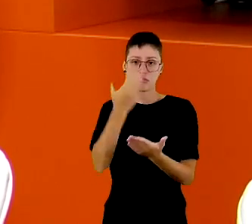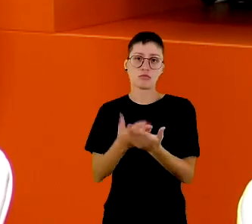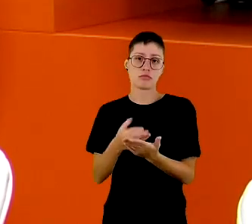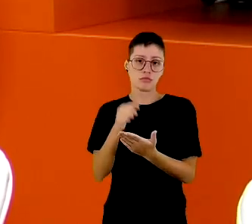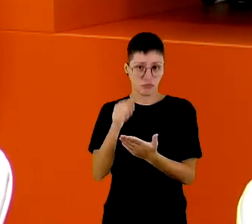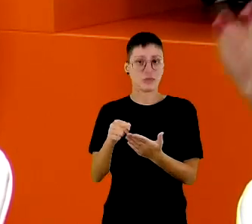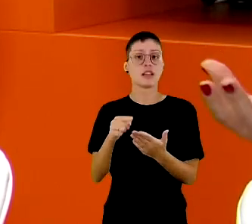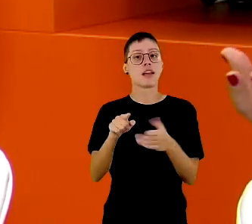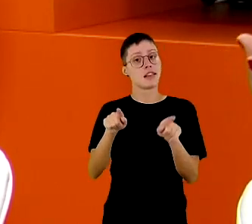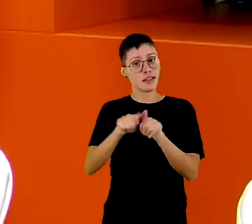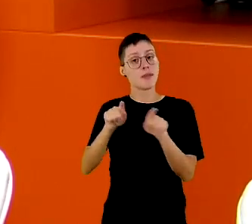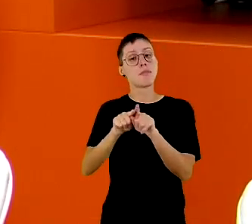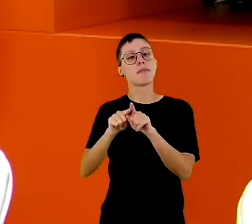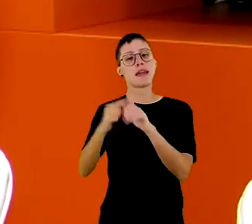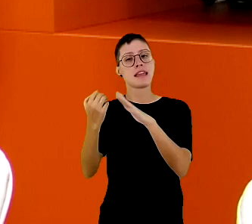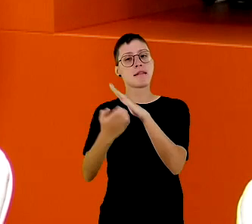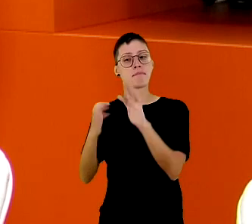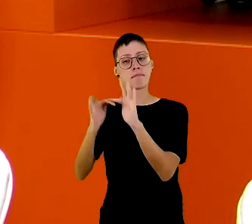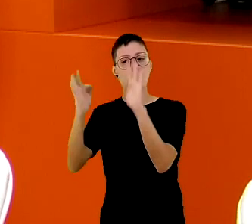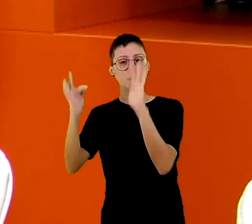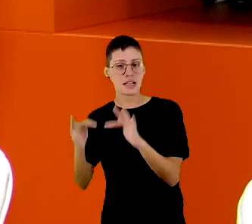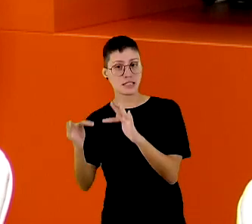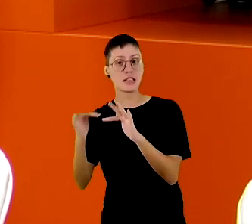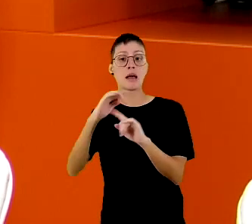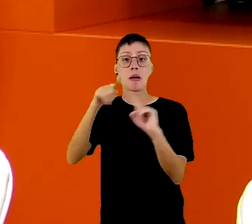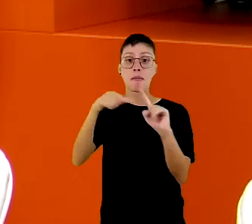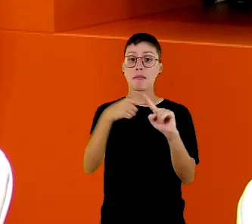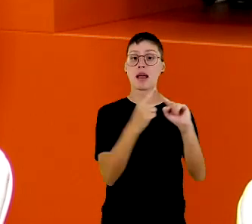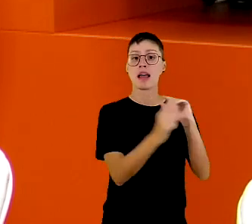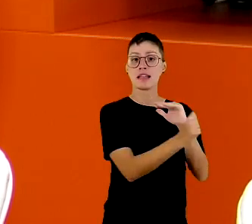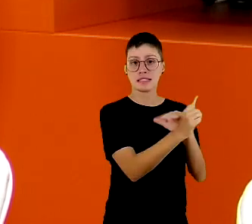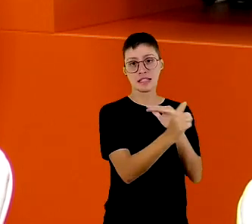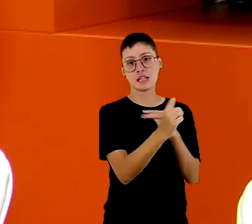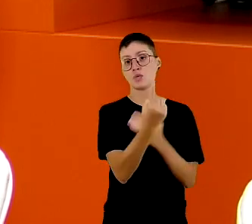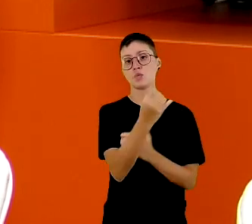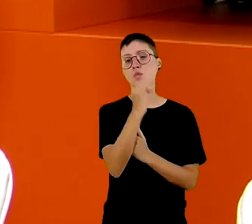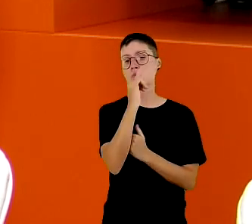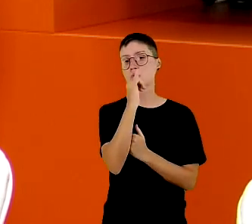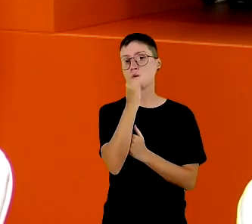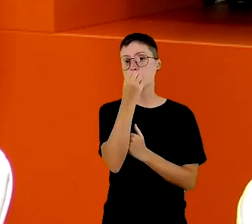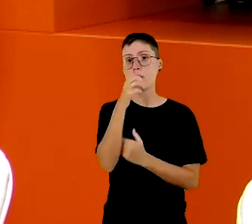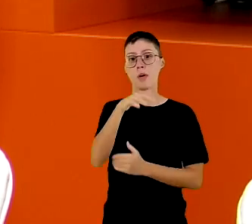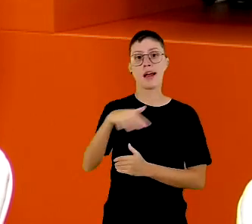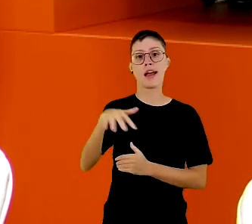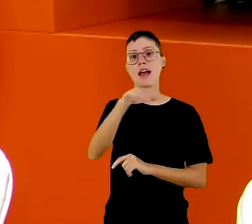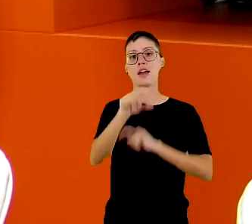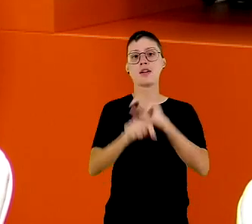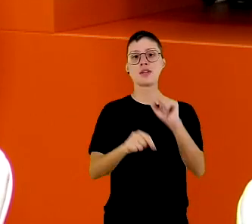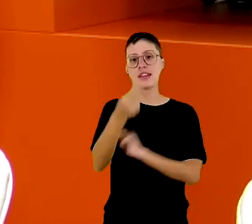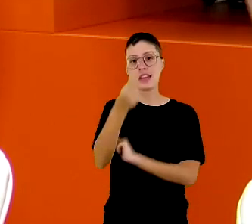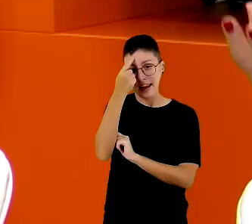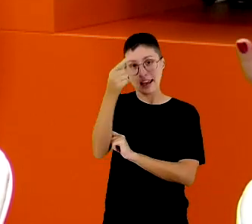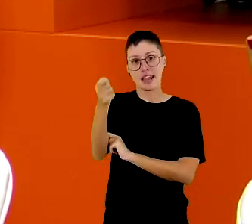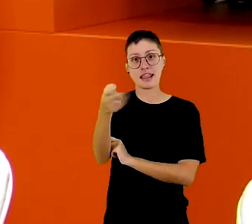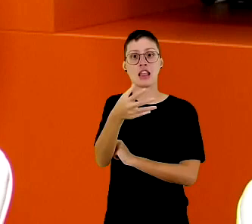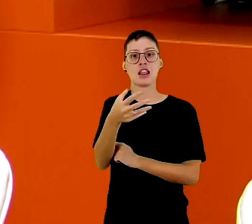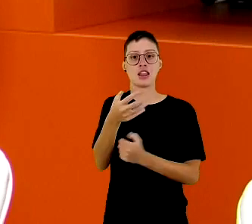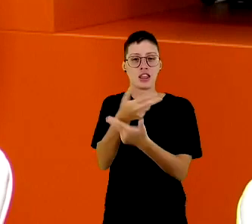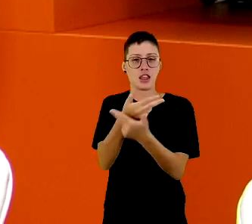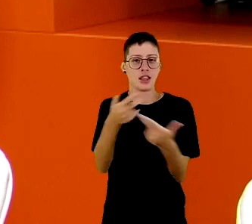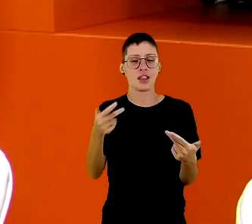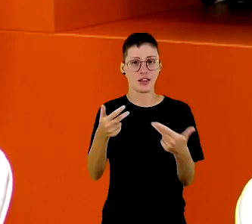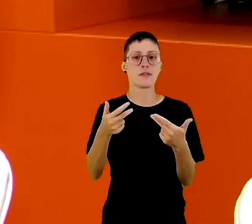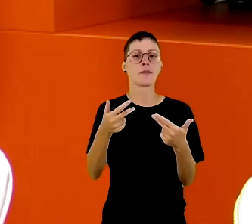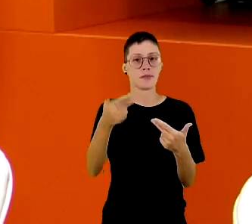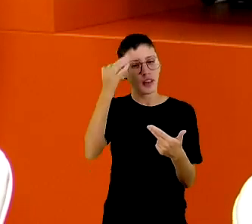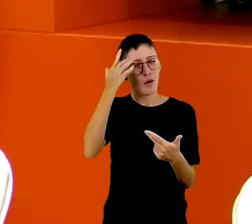fornecedores e para os clientes, eu colocaria como exemplo a área de inside sales. Eu acho fantástico a